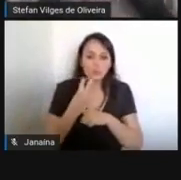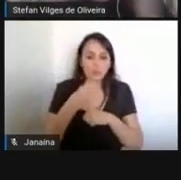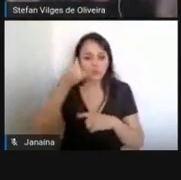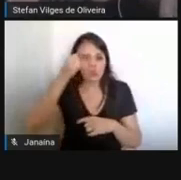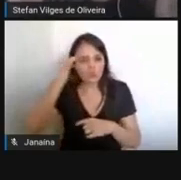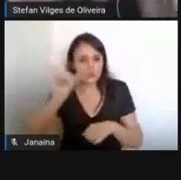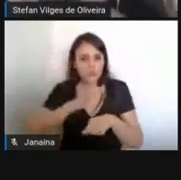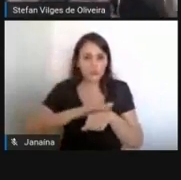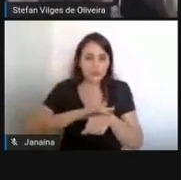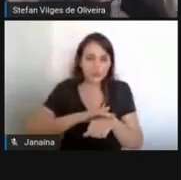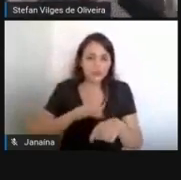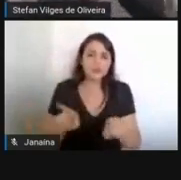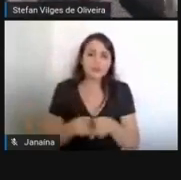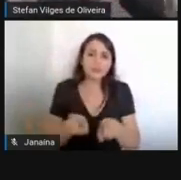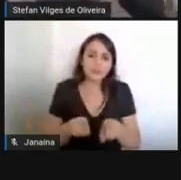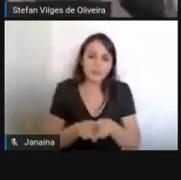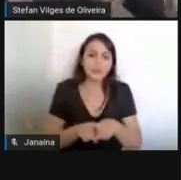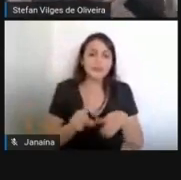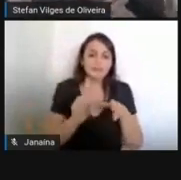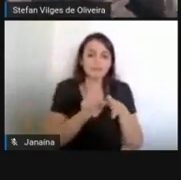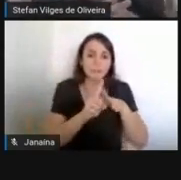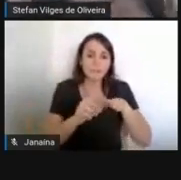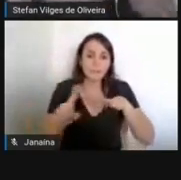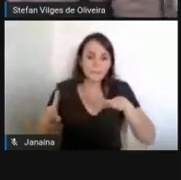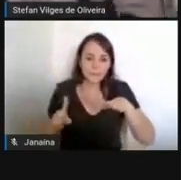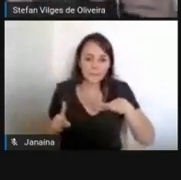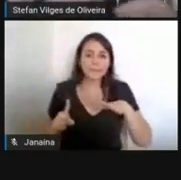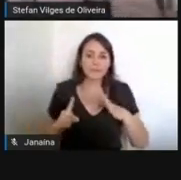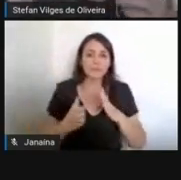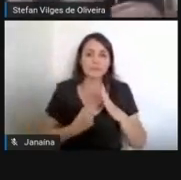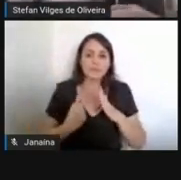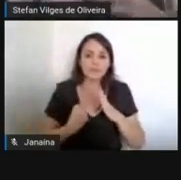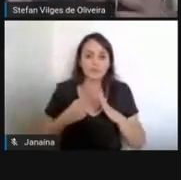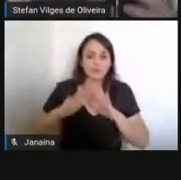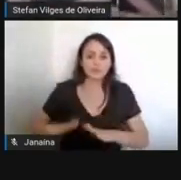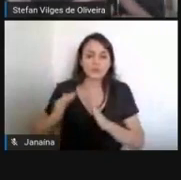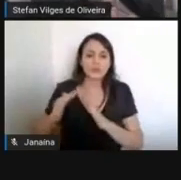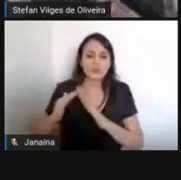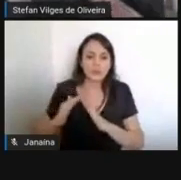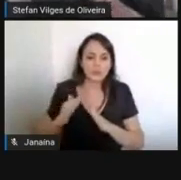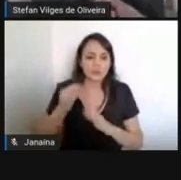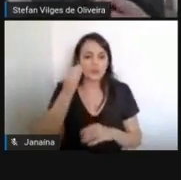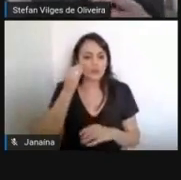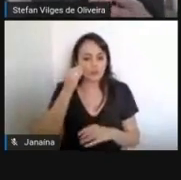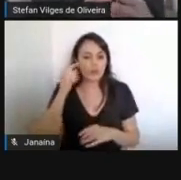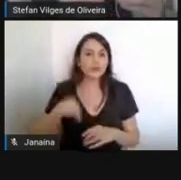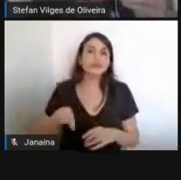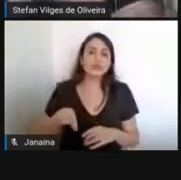da doença, e as medidas de distanciamento social, que é o que nós buscamos com essas